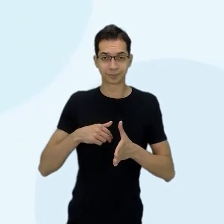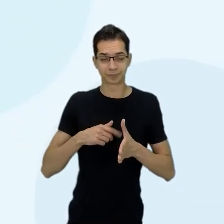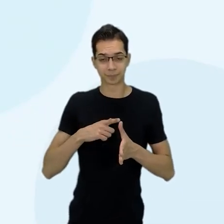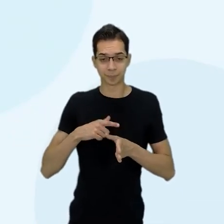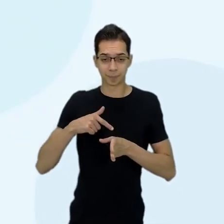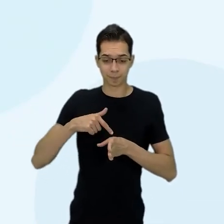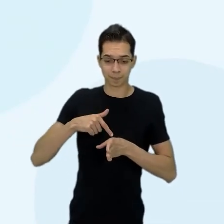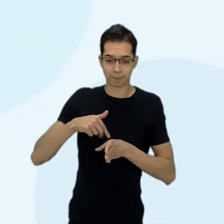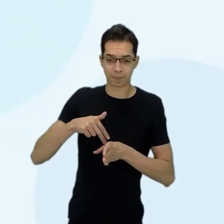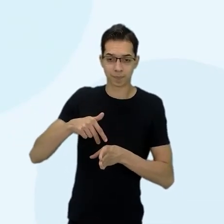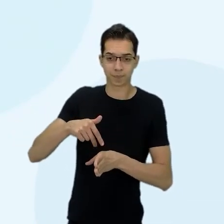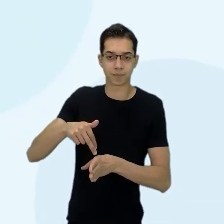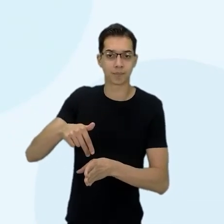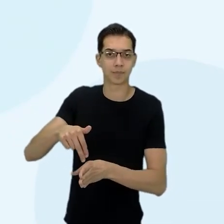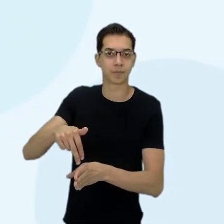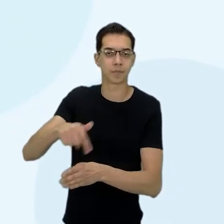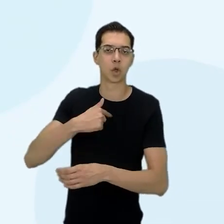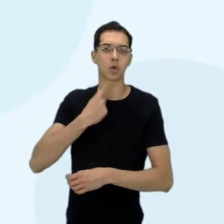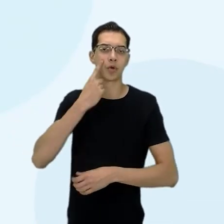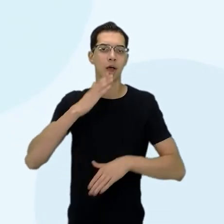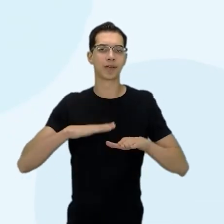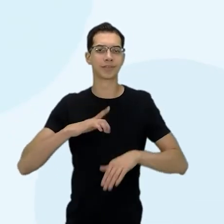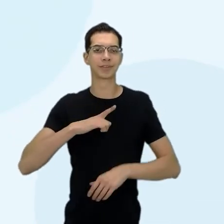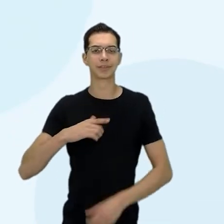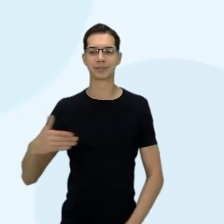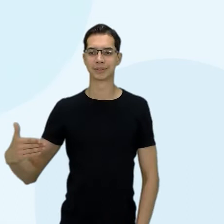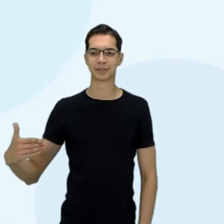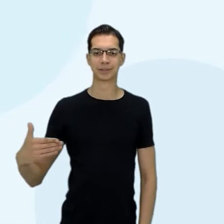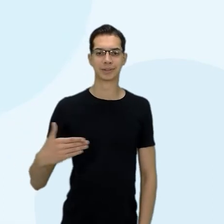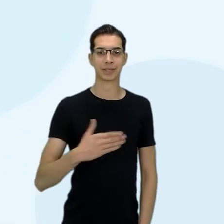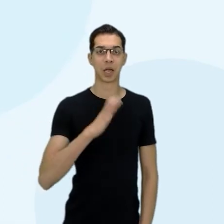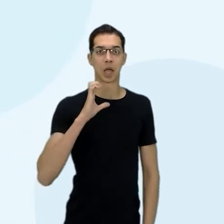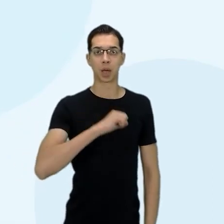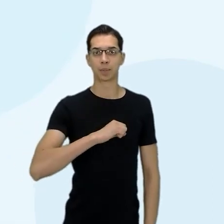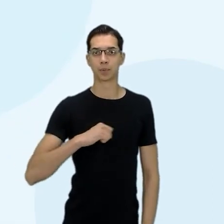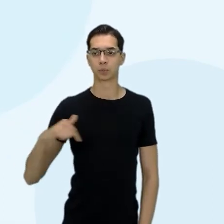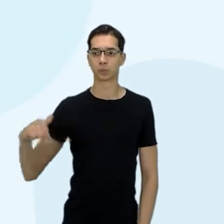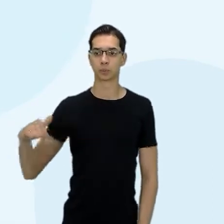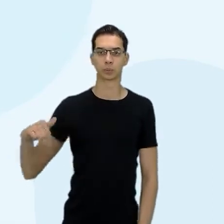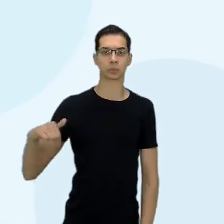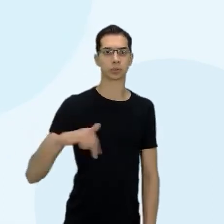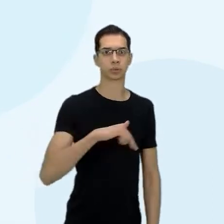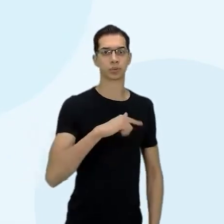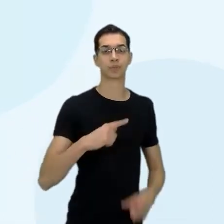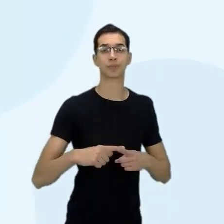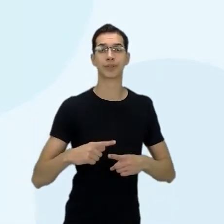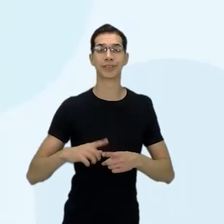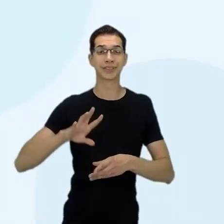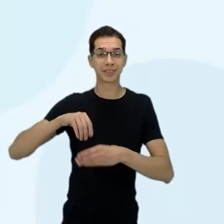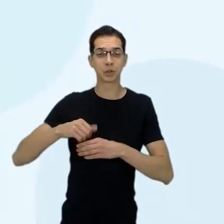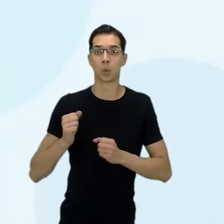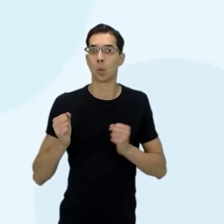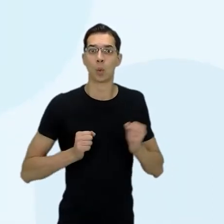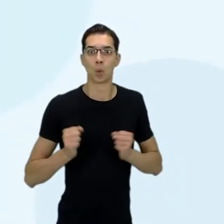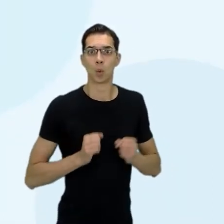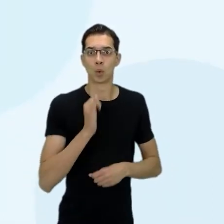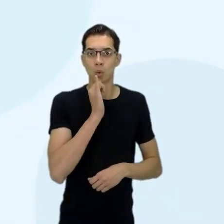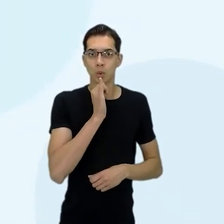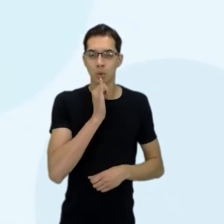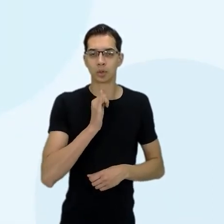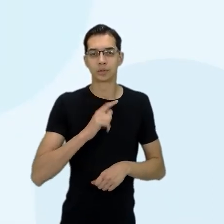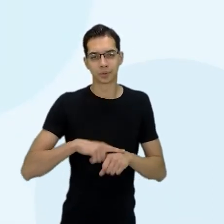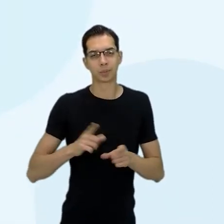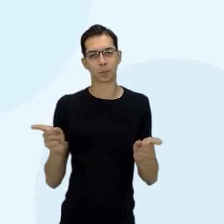exemplo, passar por mim mais rápido, porque se ela estiver correndo lá dentro, ela vai fazer um percurso num tempo